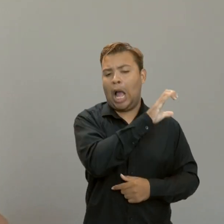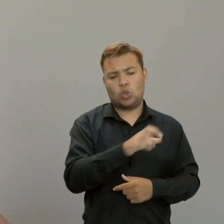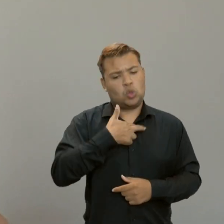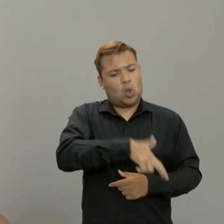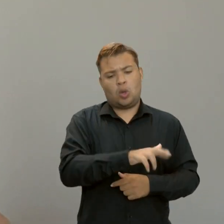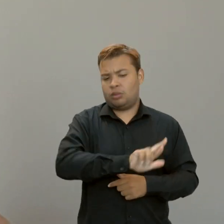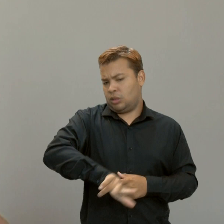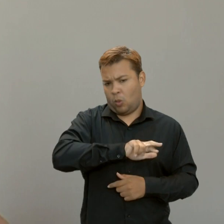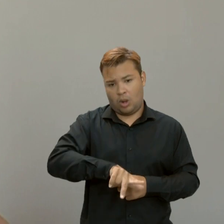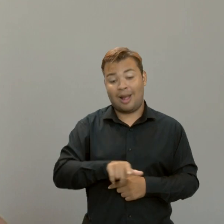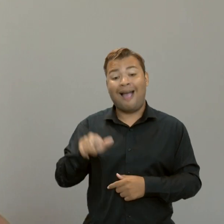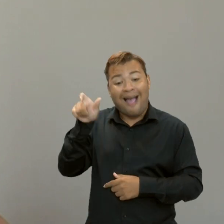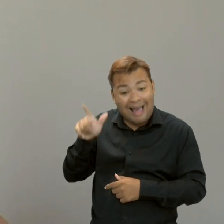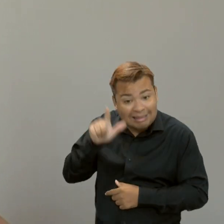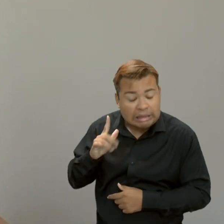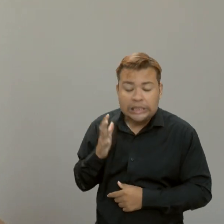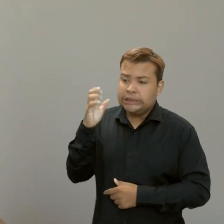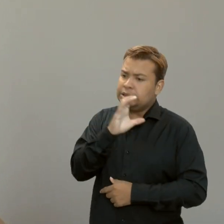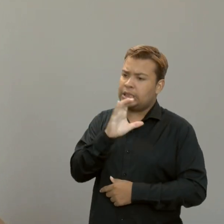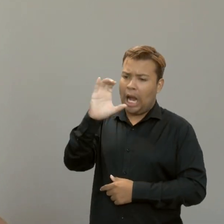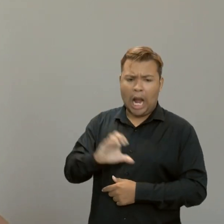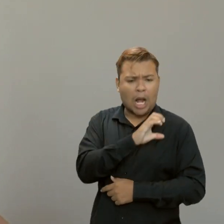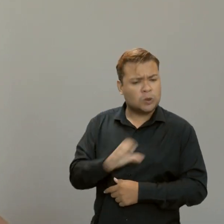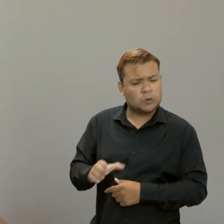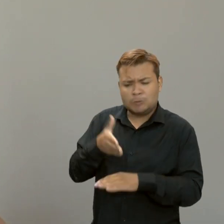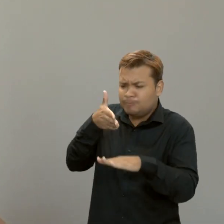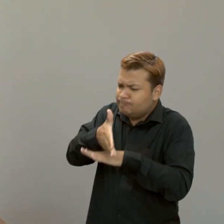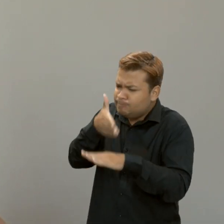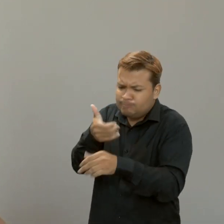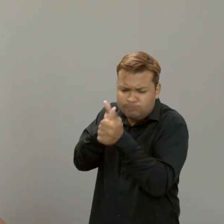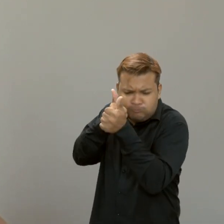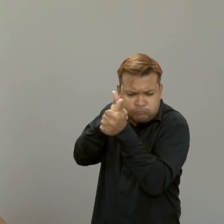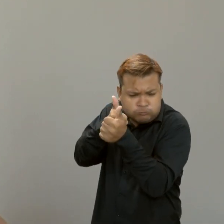era fervorosamente católica, né? O pai foi educado num seminário.